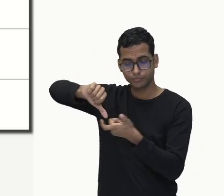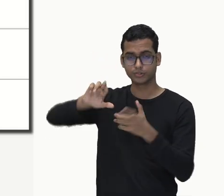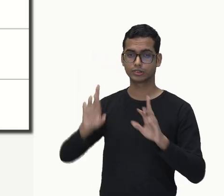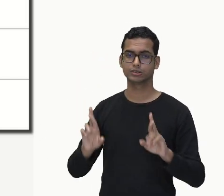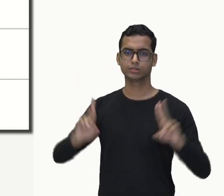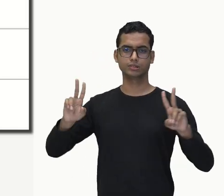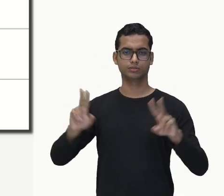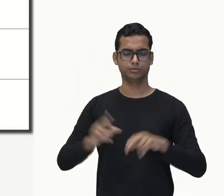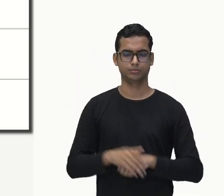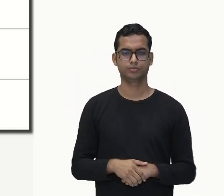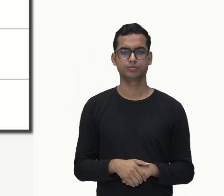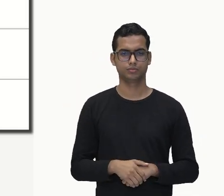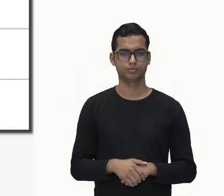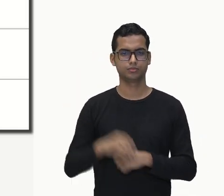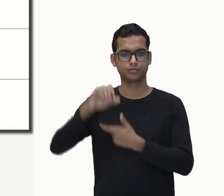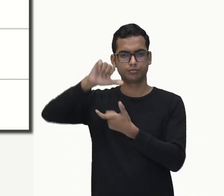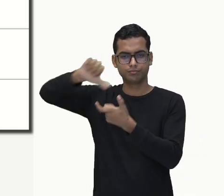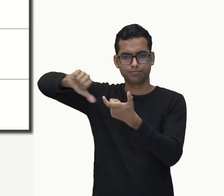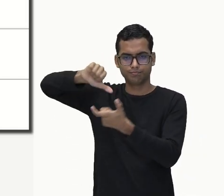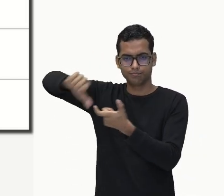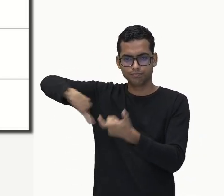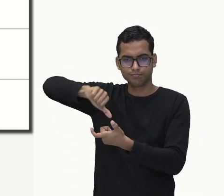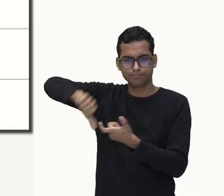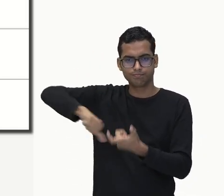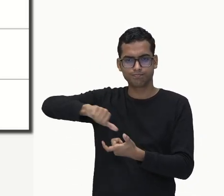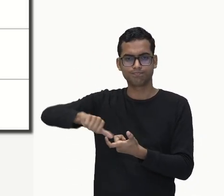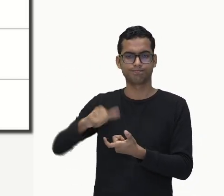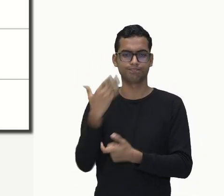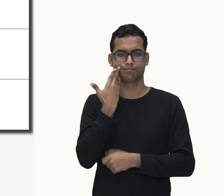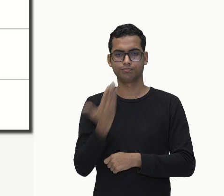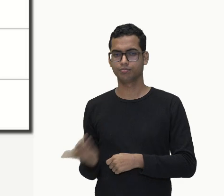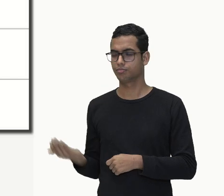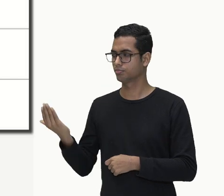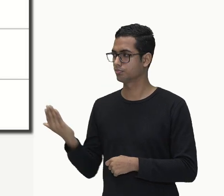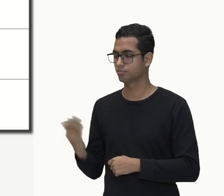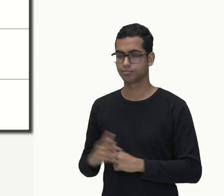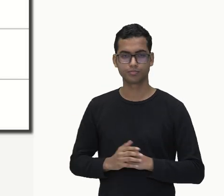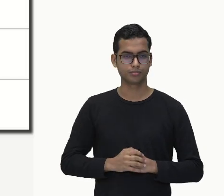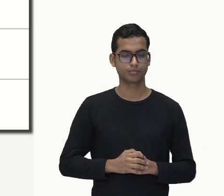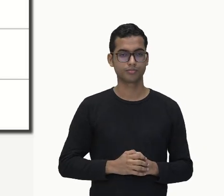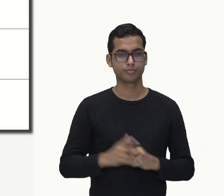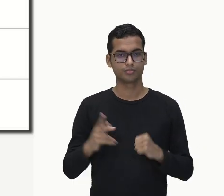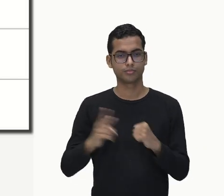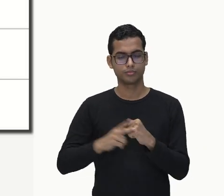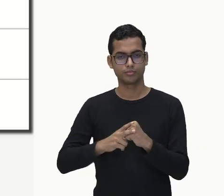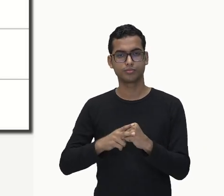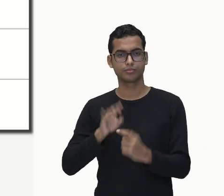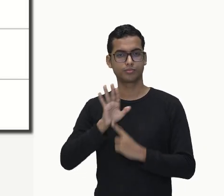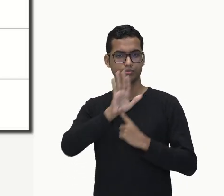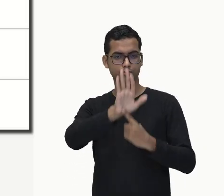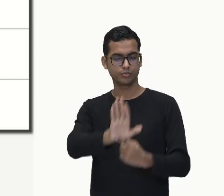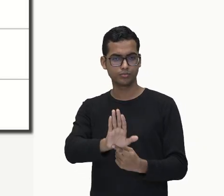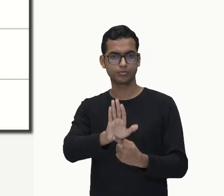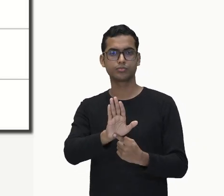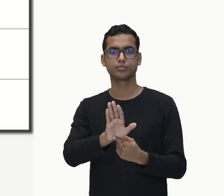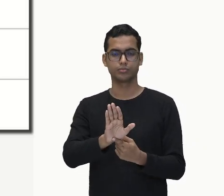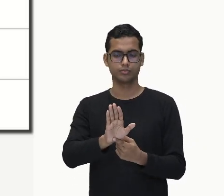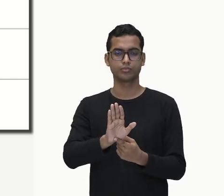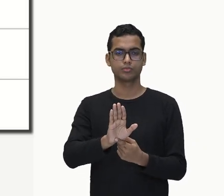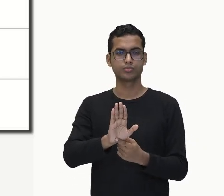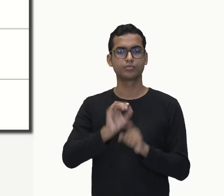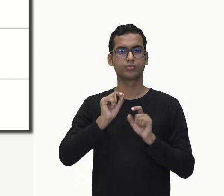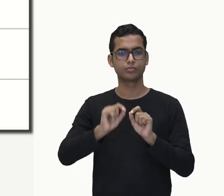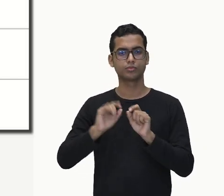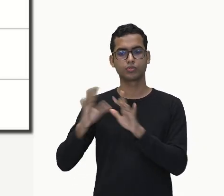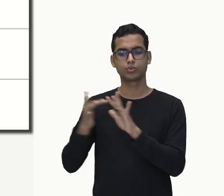demais. Só esses 3. Nesse tempo verbal, que é o pretérito imperfeito do indicativo na língua espanhola. Então, vamos conjugar